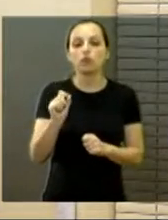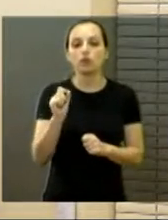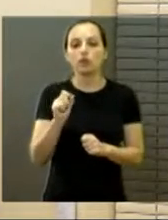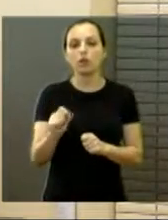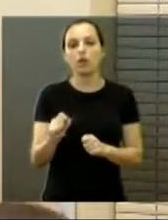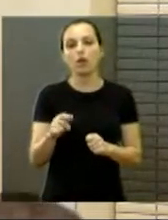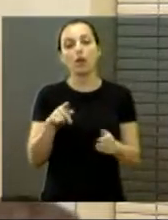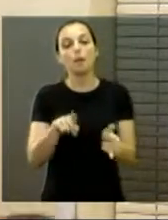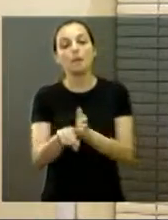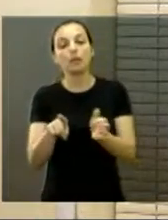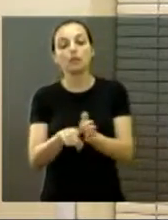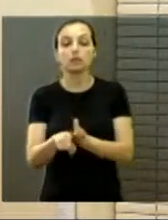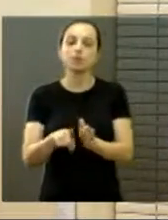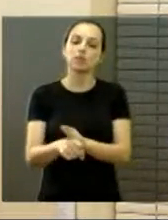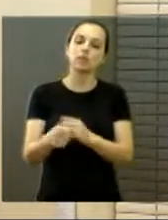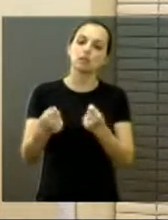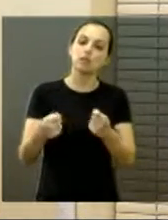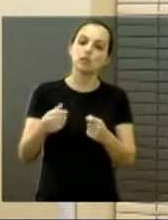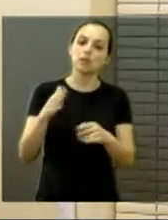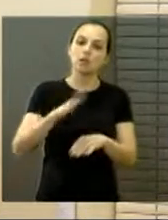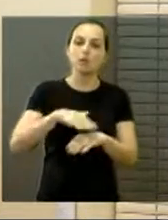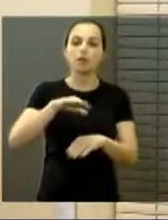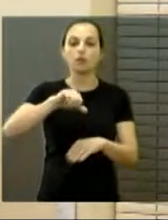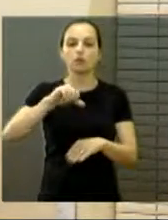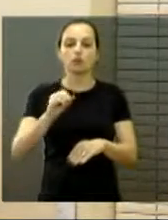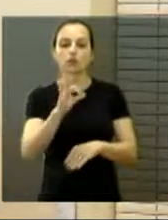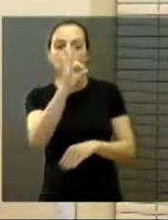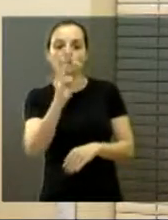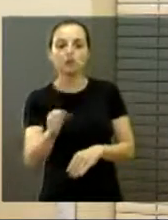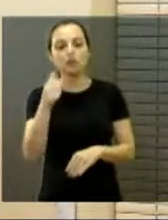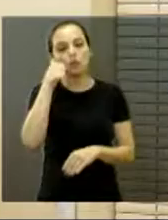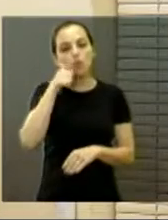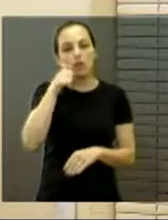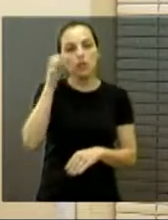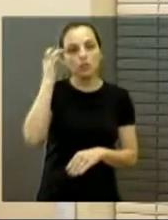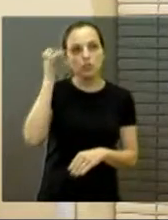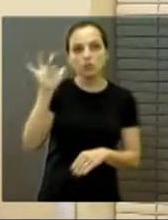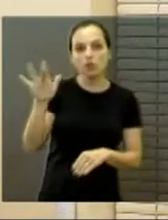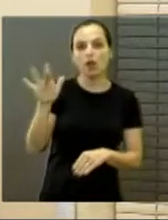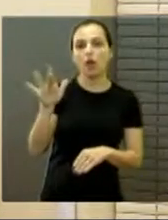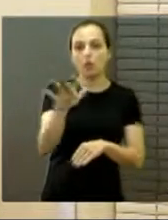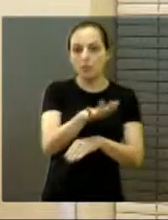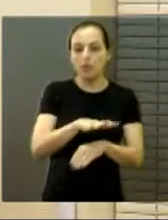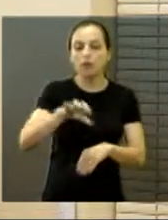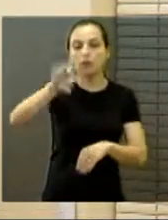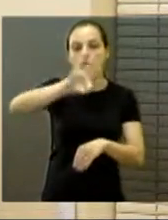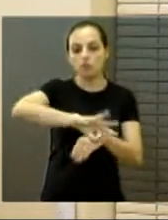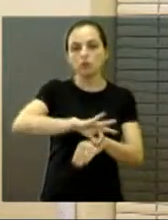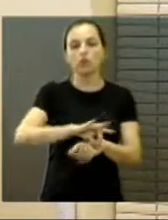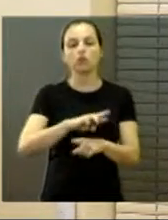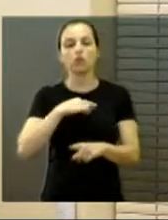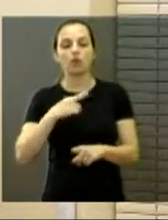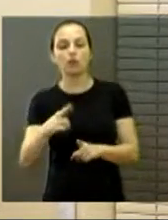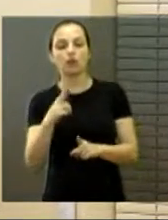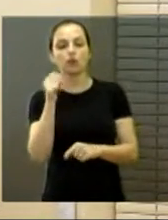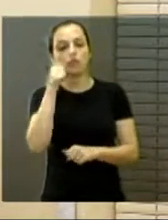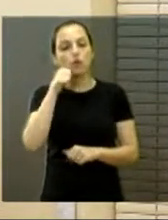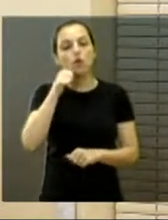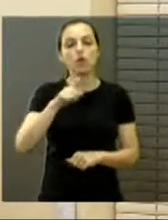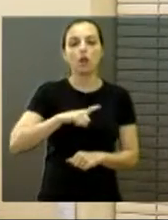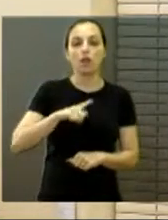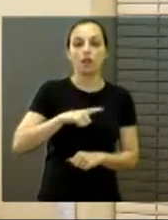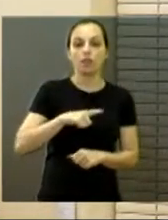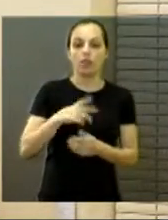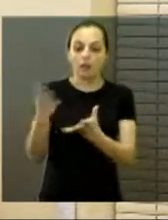tem pesquisa. Mais de 90% das mulheres da cidade de Araraquara não sabem que esse espaço existe. O mínimo que essas meninas tinham que ter tido é